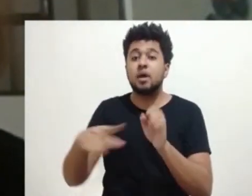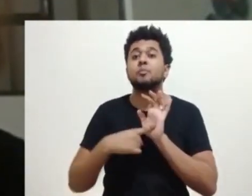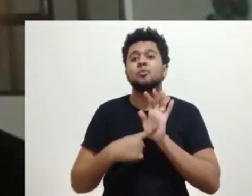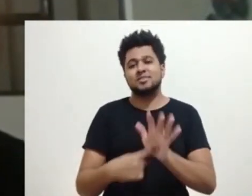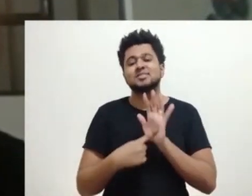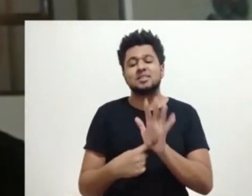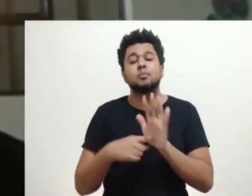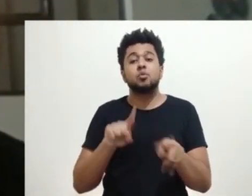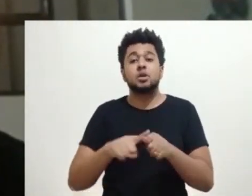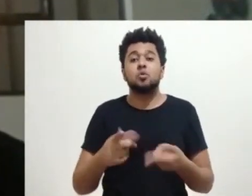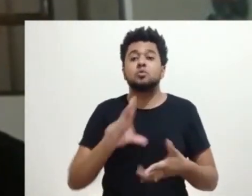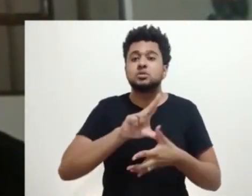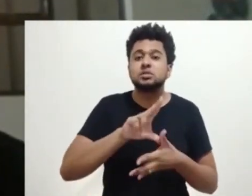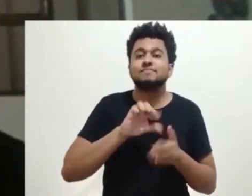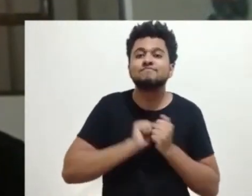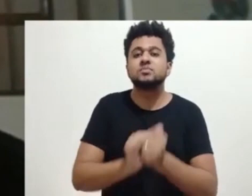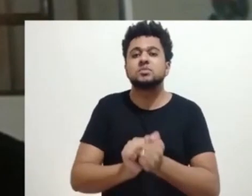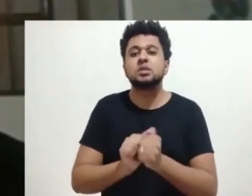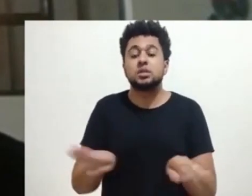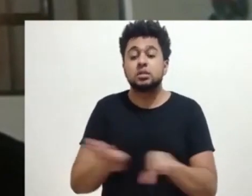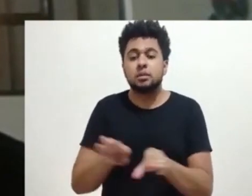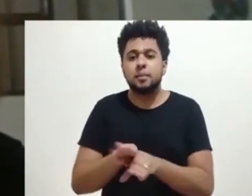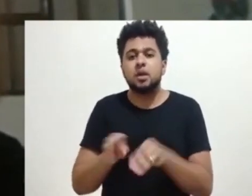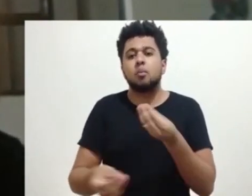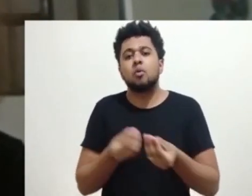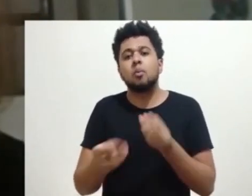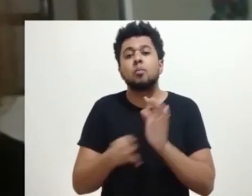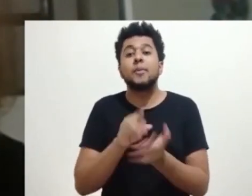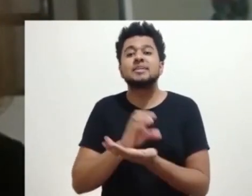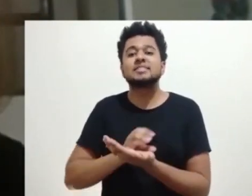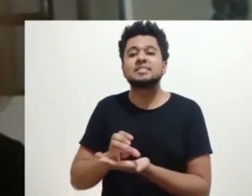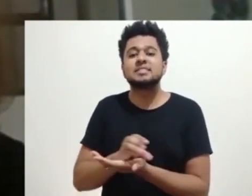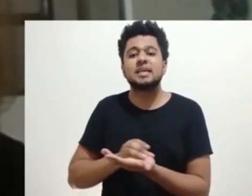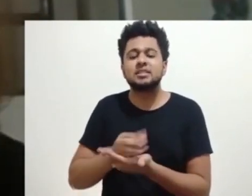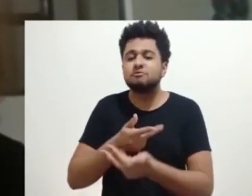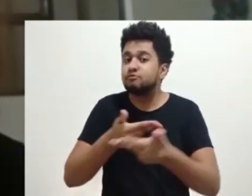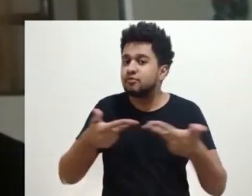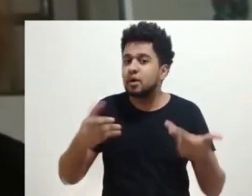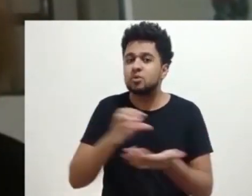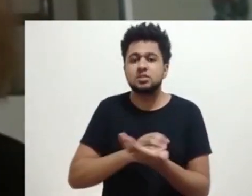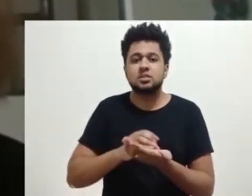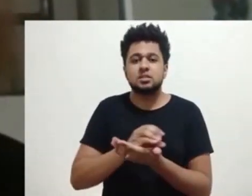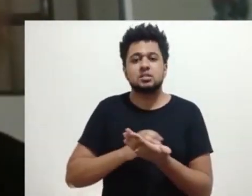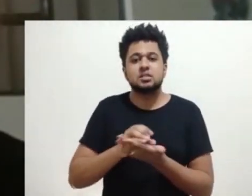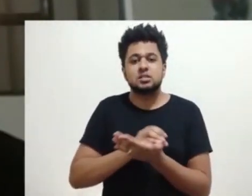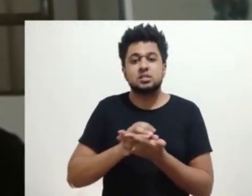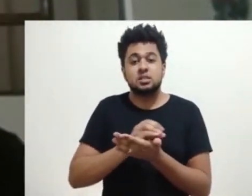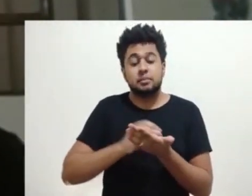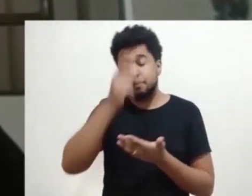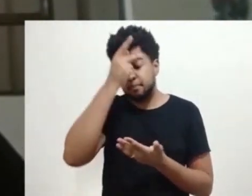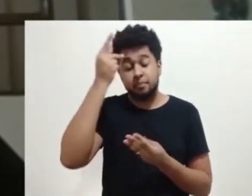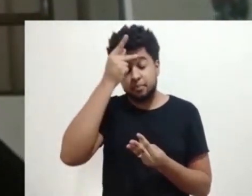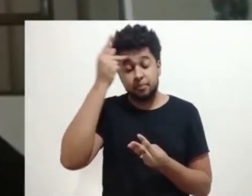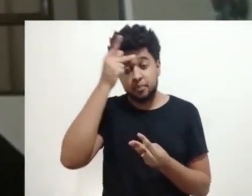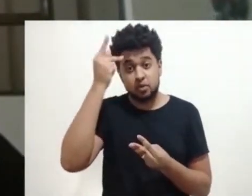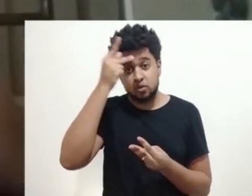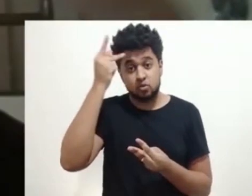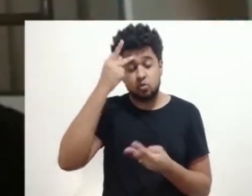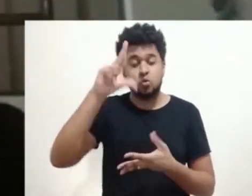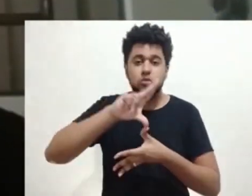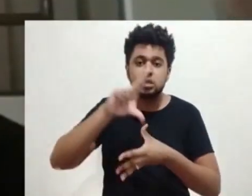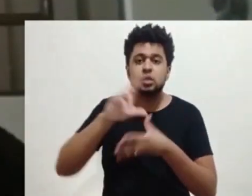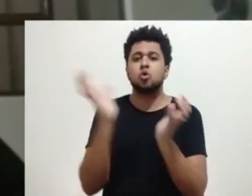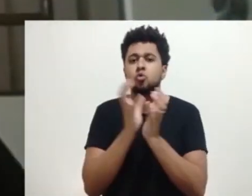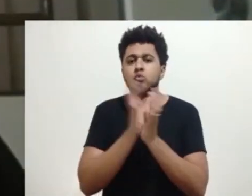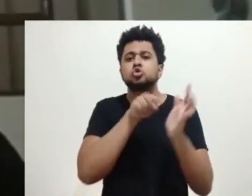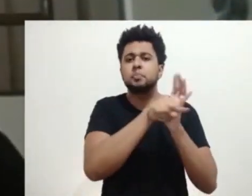a demonstração também da parte da ciência, os diversos cientistas que tem da Unila com seus grupos,